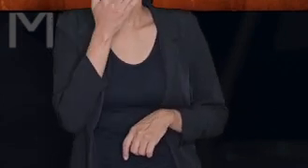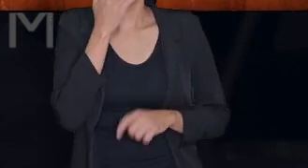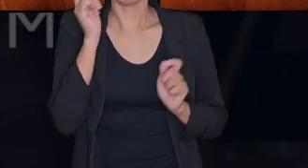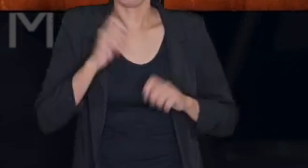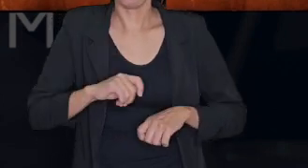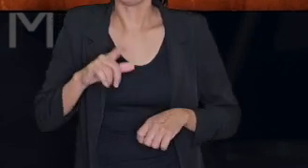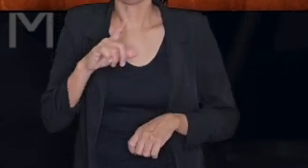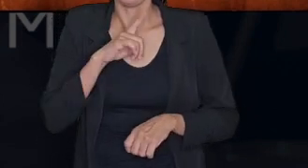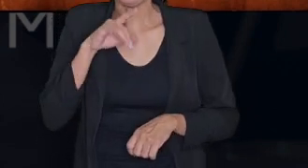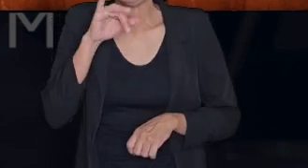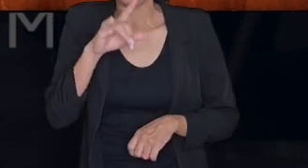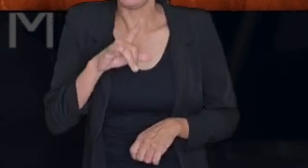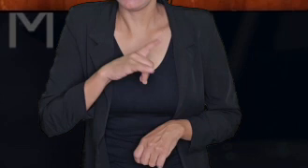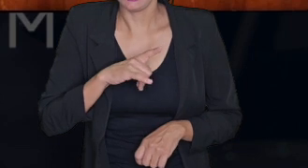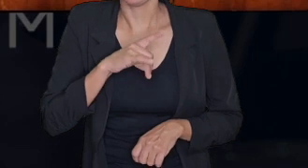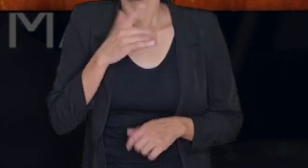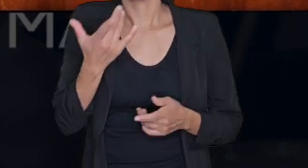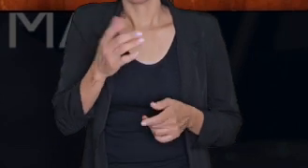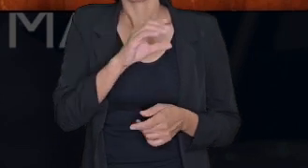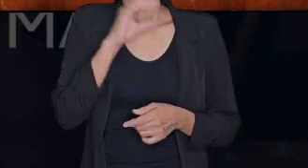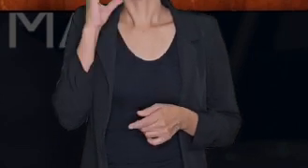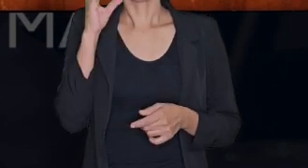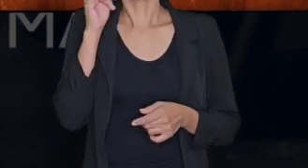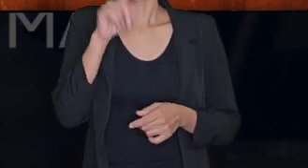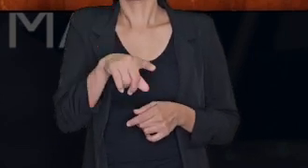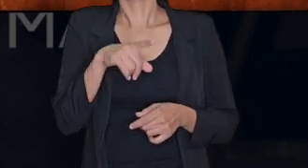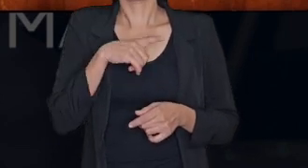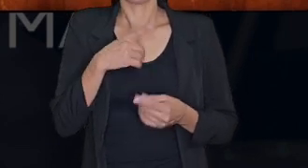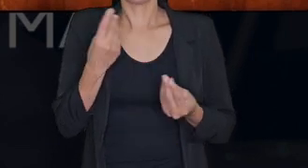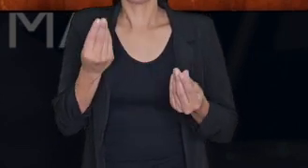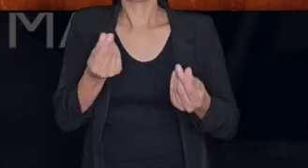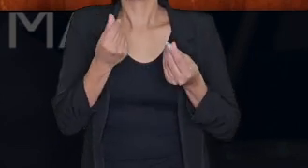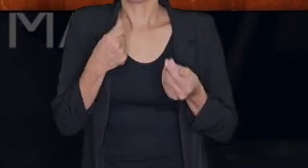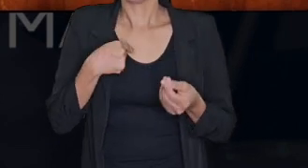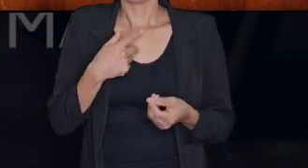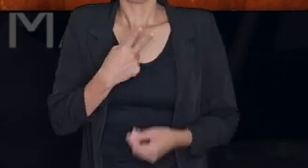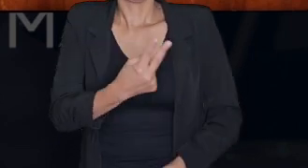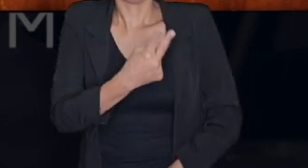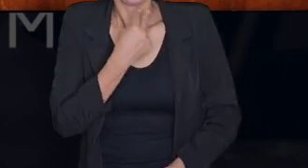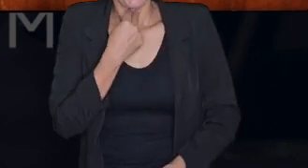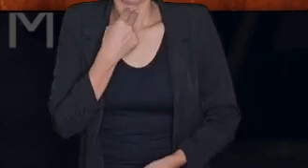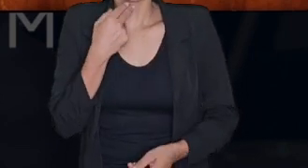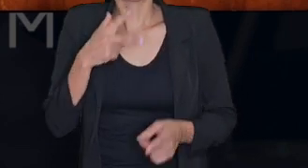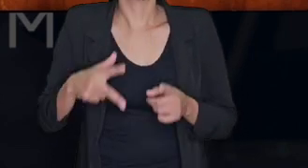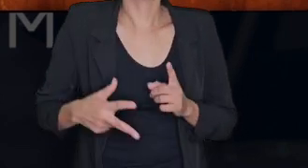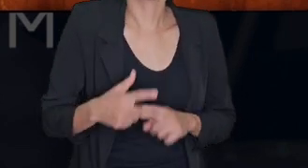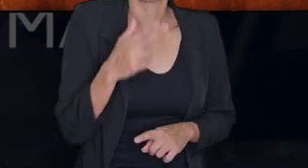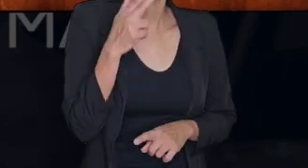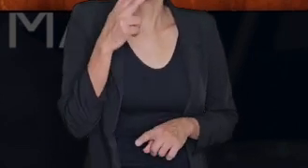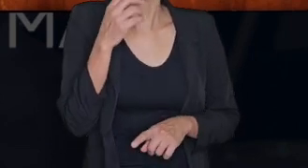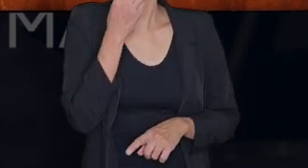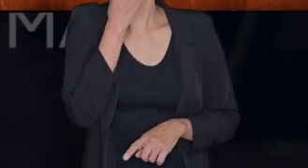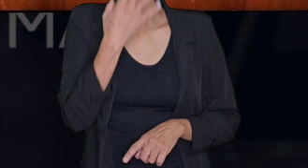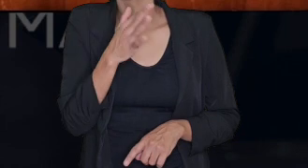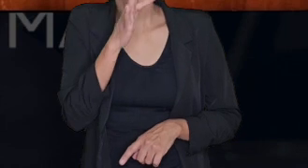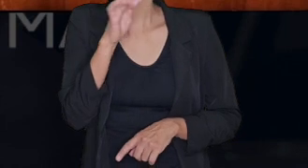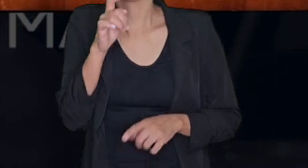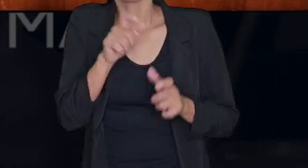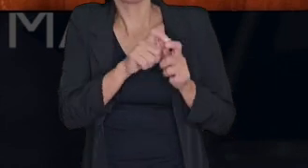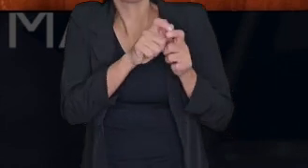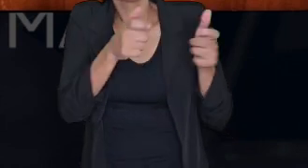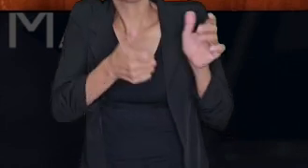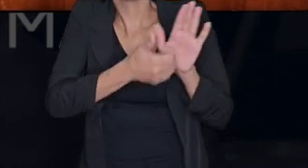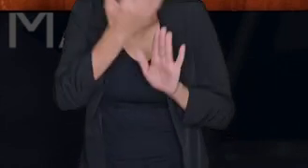Hércules, mas pode haver, você está muito ingênuo. Desculpa. Se há sonegação, isso é muito residual. Eu não posso comprometer